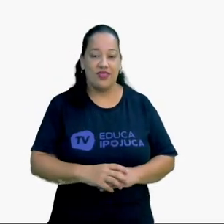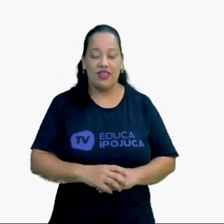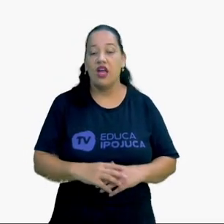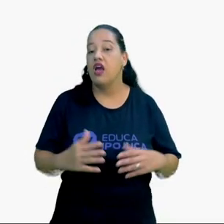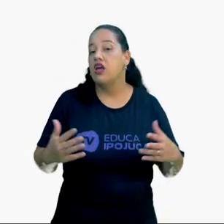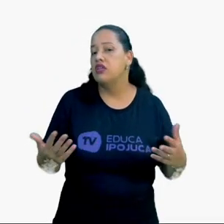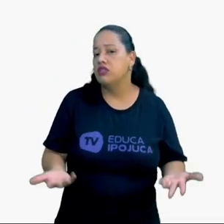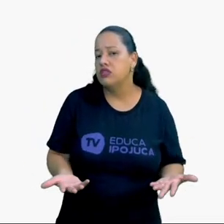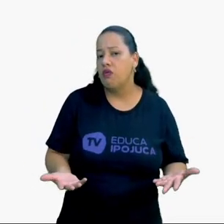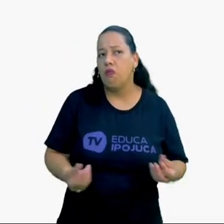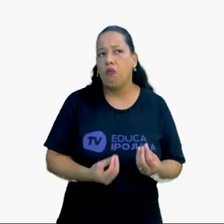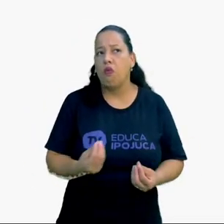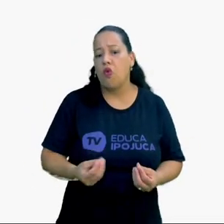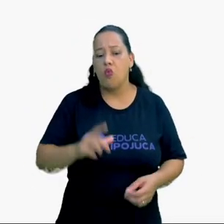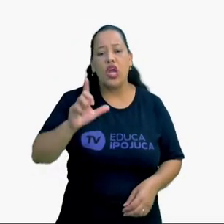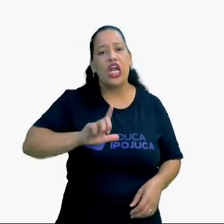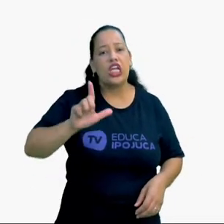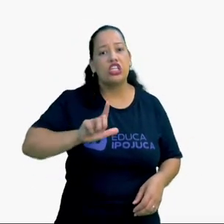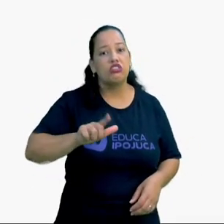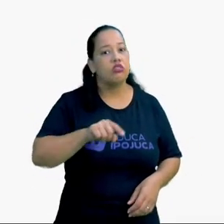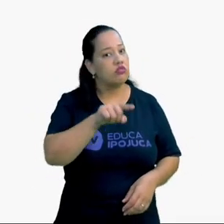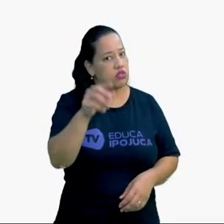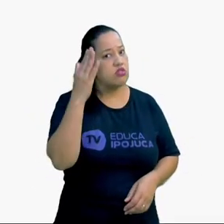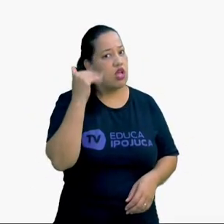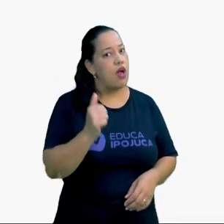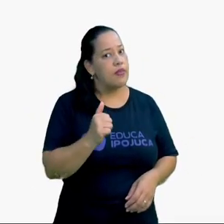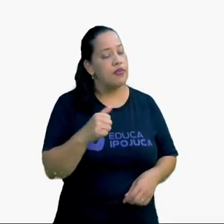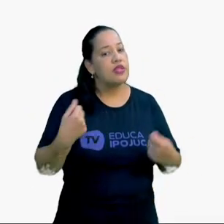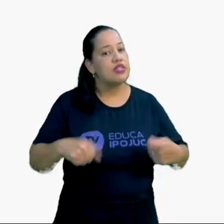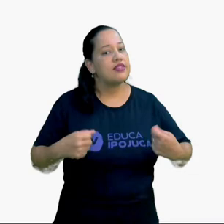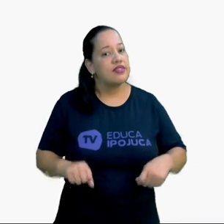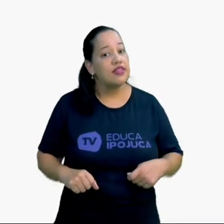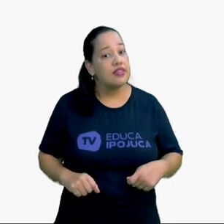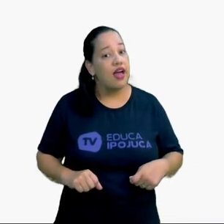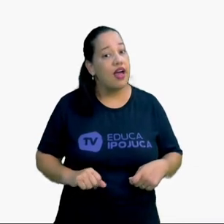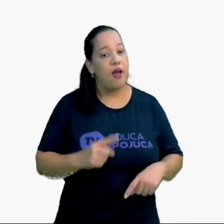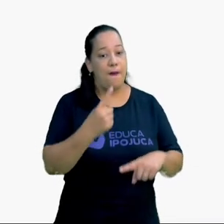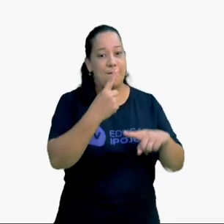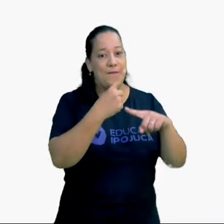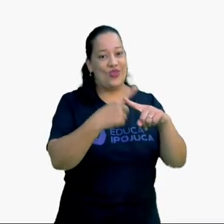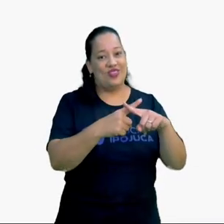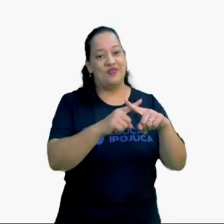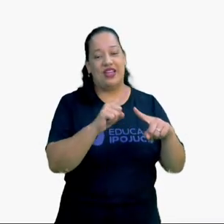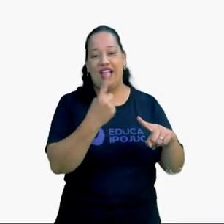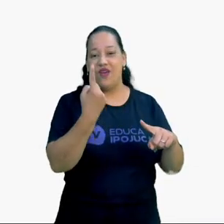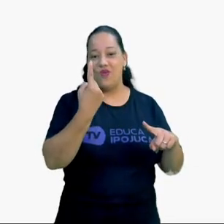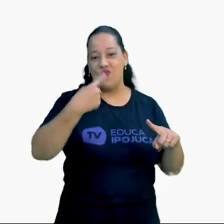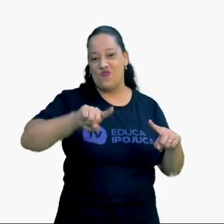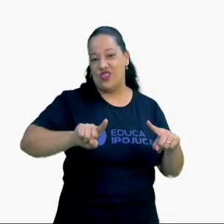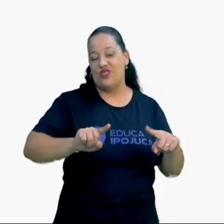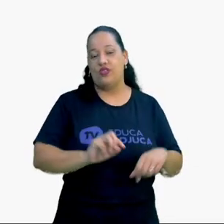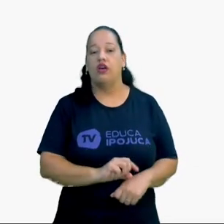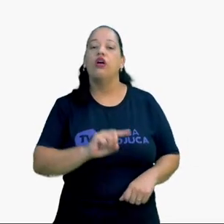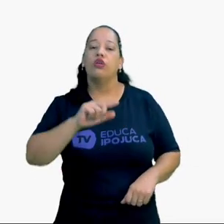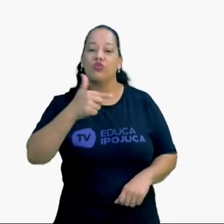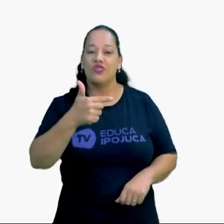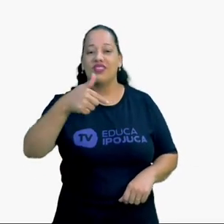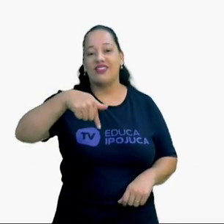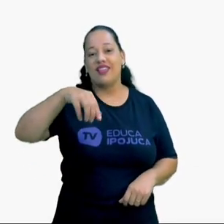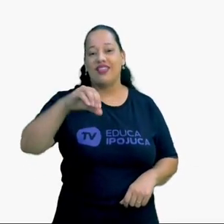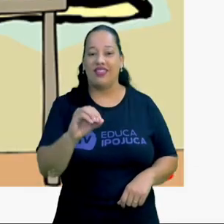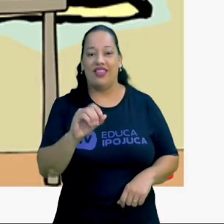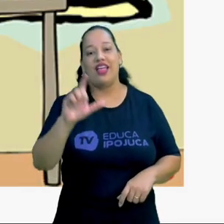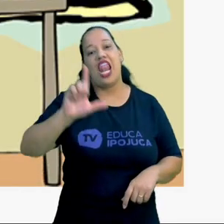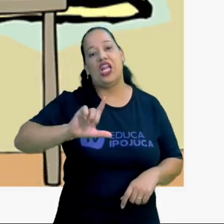quanto será em litros? Você já sabe, né? Multiplica por 1.000, dá 270 litros.